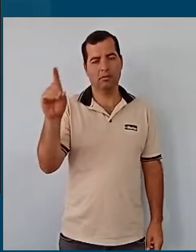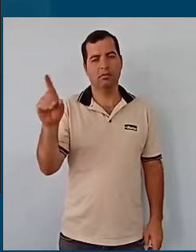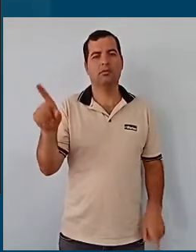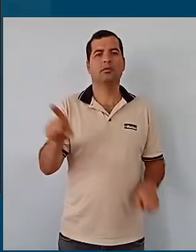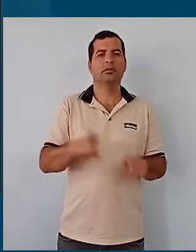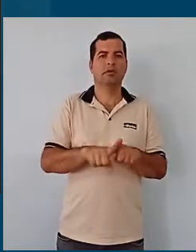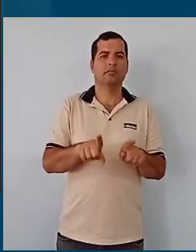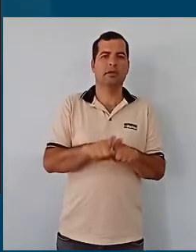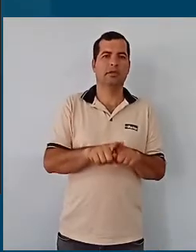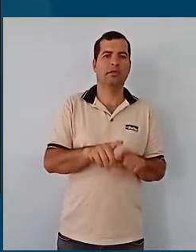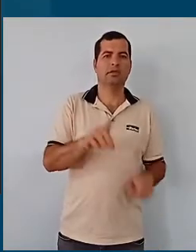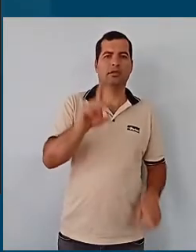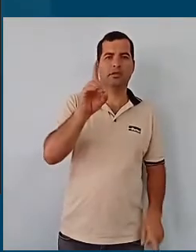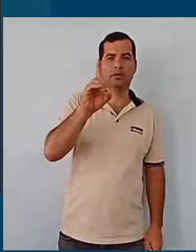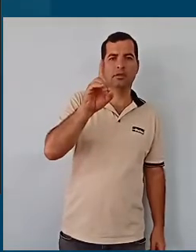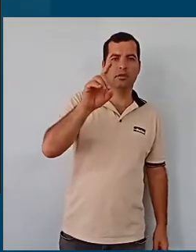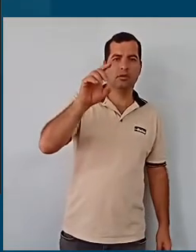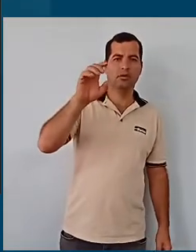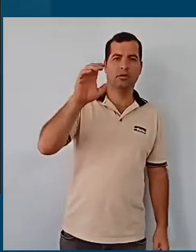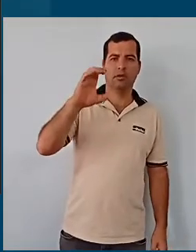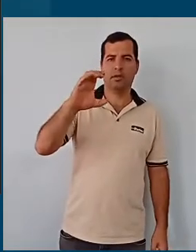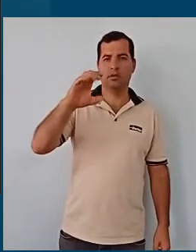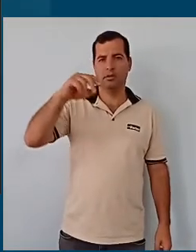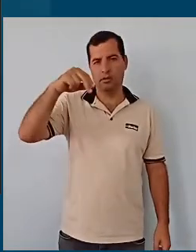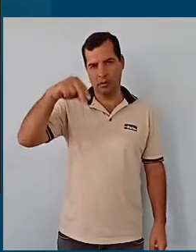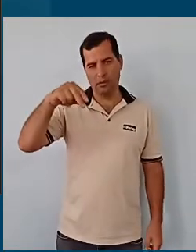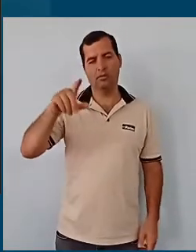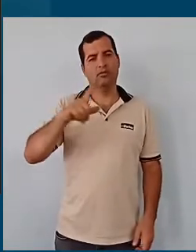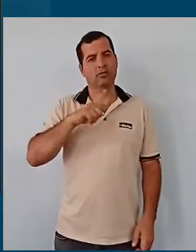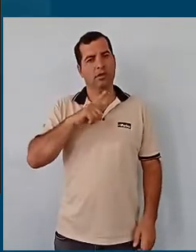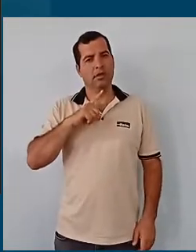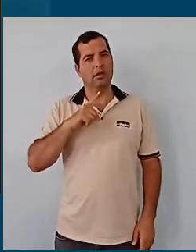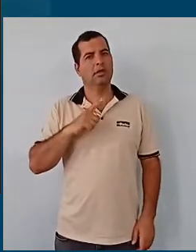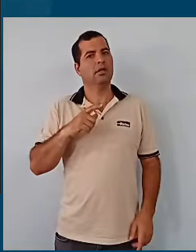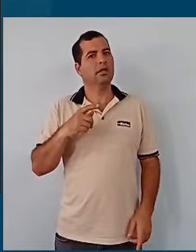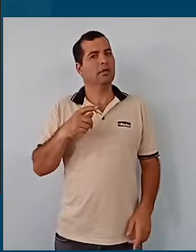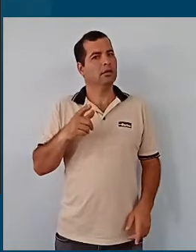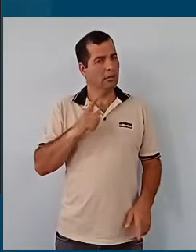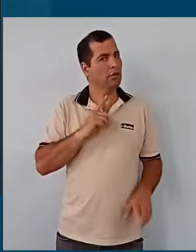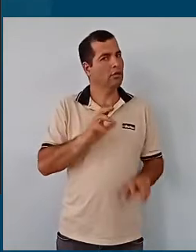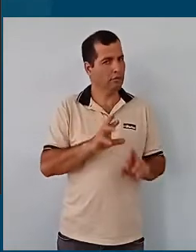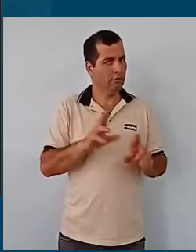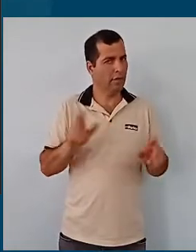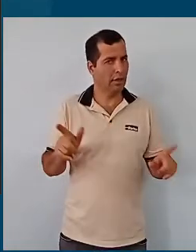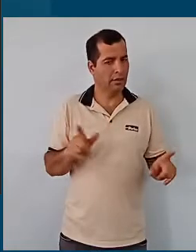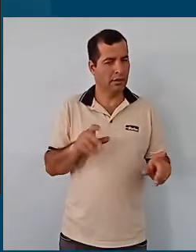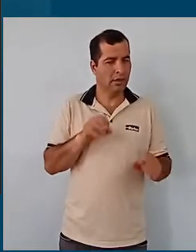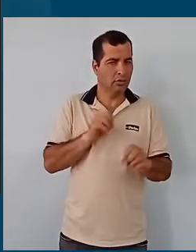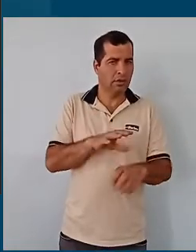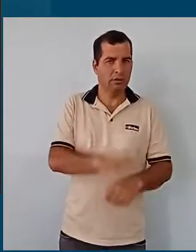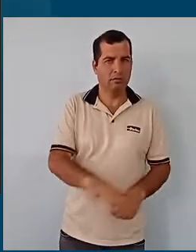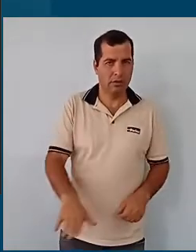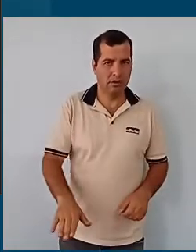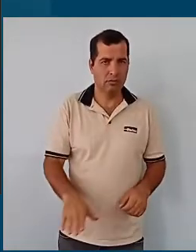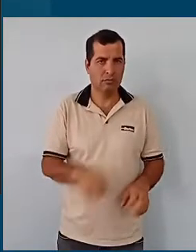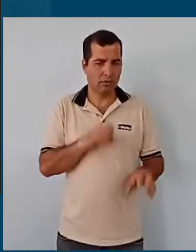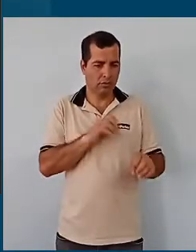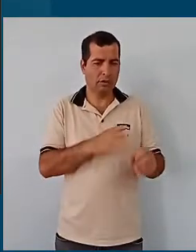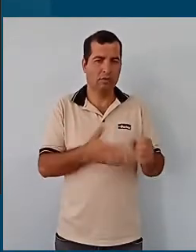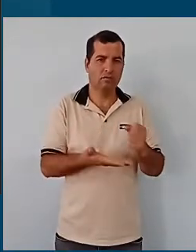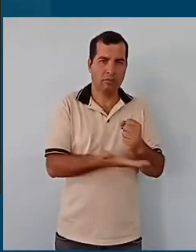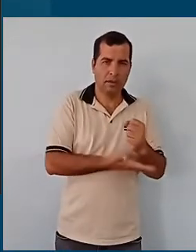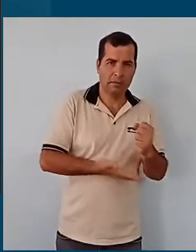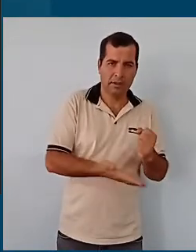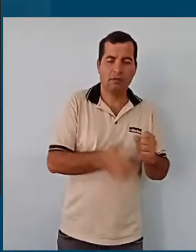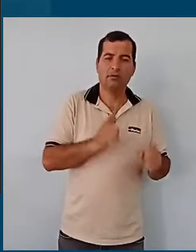nacionais, tanto da educação infantil quanto do ensino fundamental, guardam algumas diferenças. Algumas dessas diferenças dizem respeito às